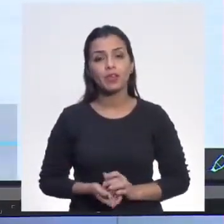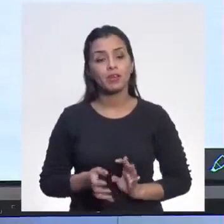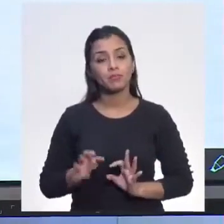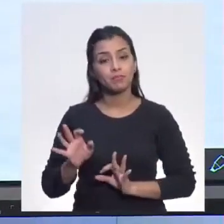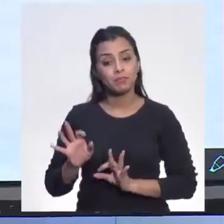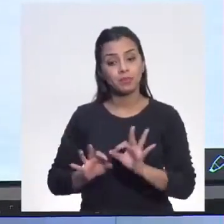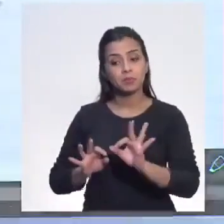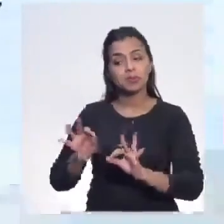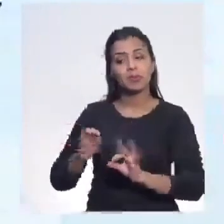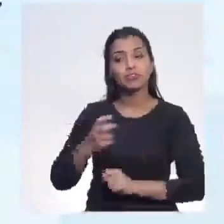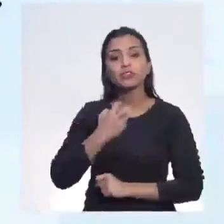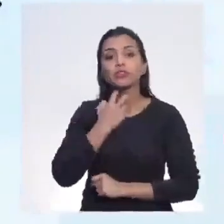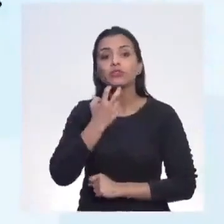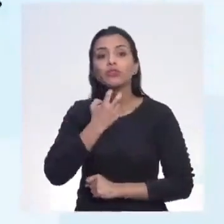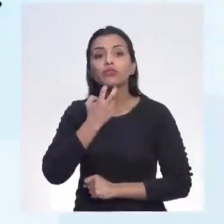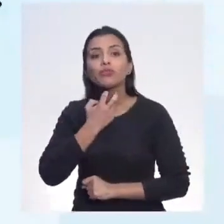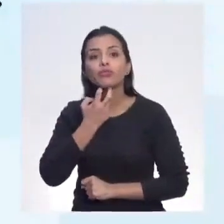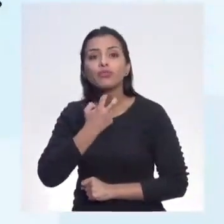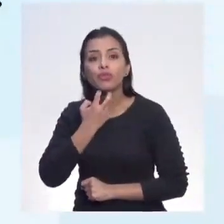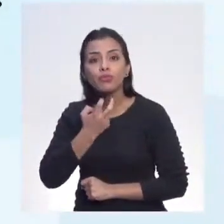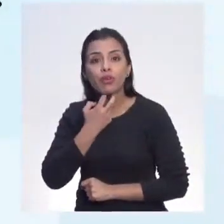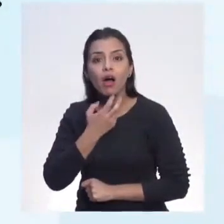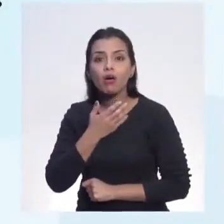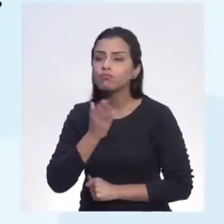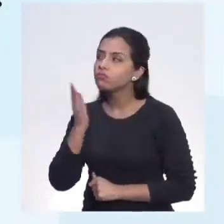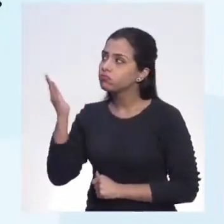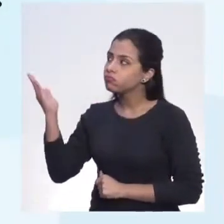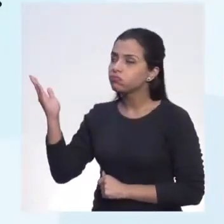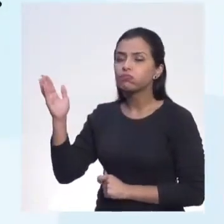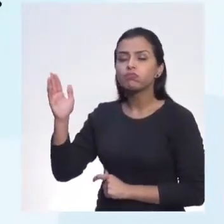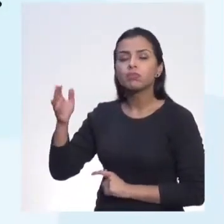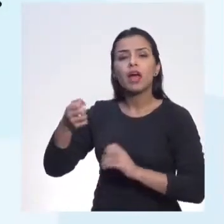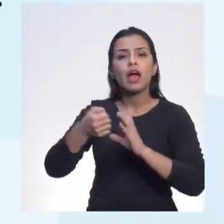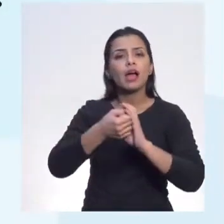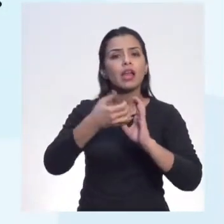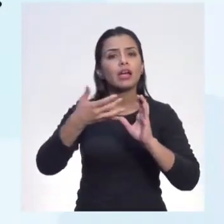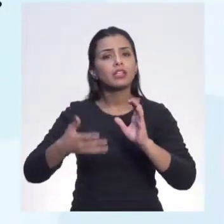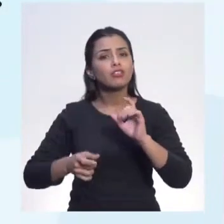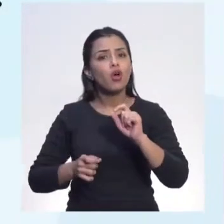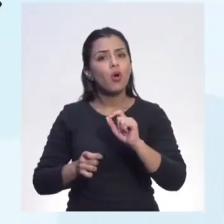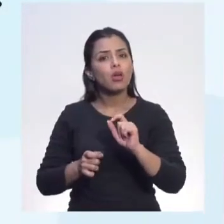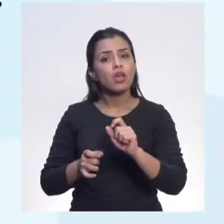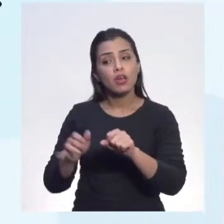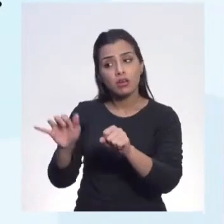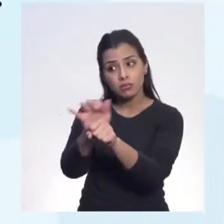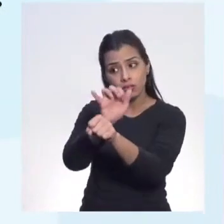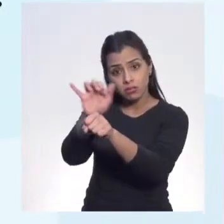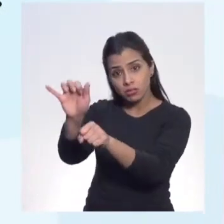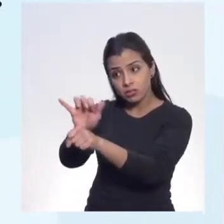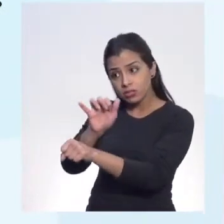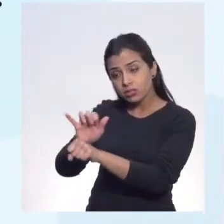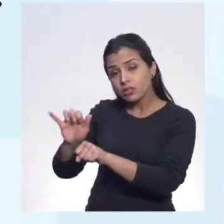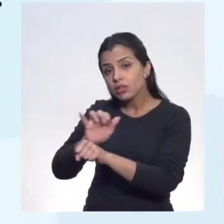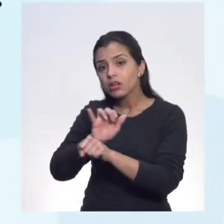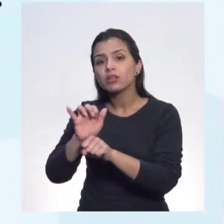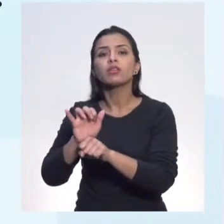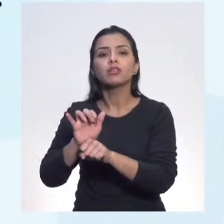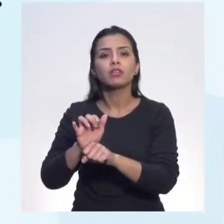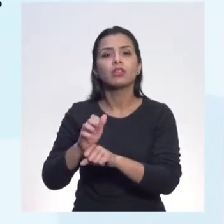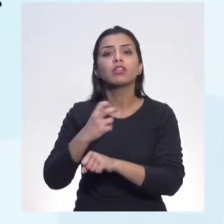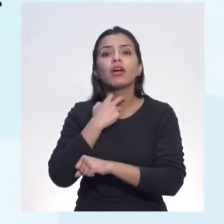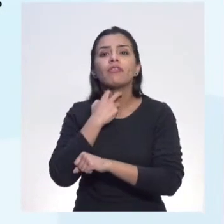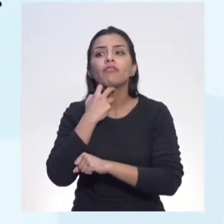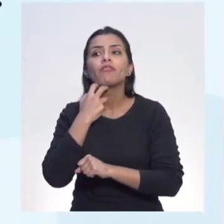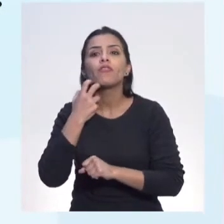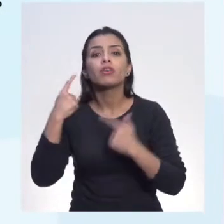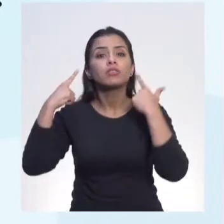vocal. Qual é a característica aí grande do preparador vocal? Ele auxilia os cantores na exploração do melhor da sua técnica e timbre.